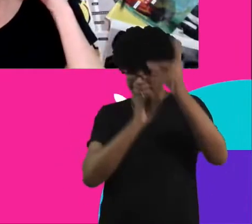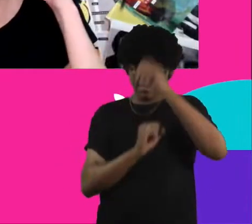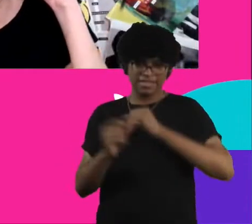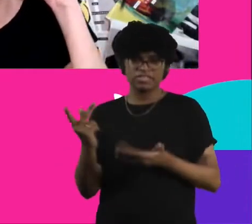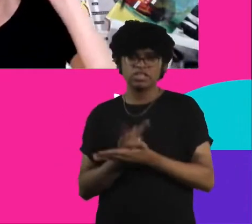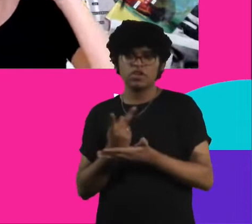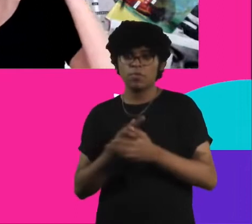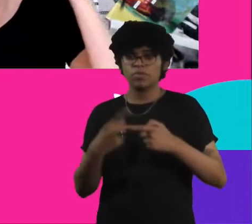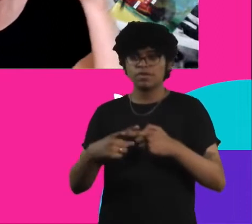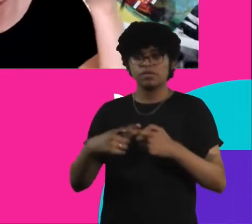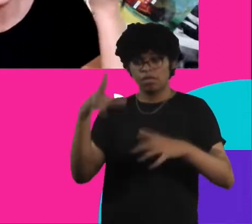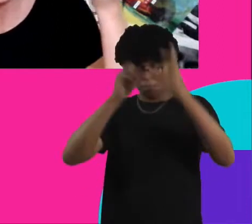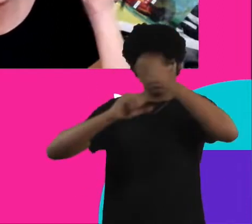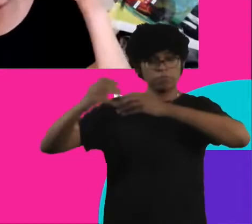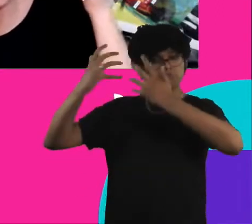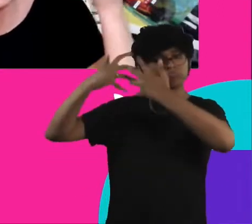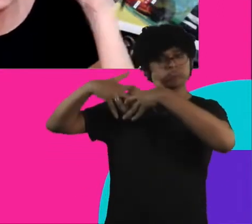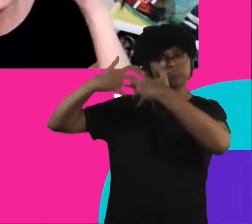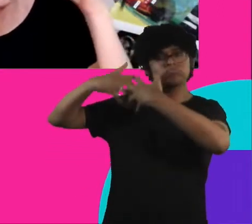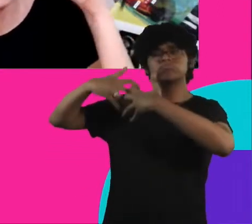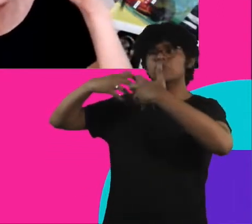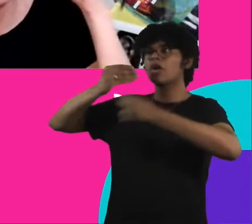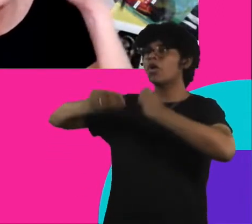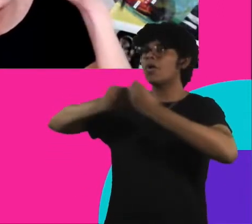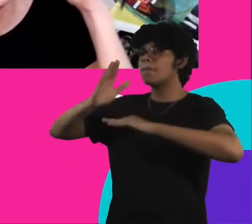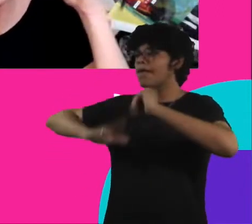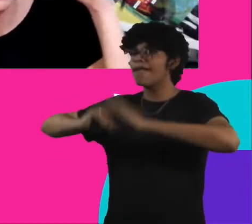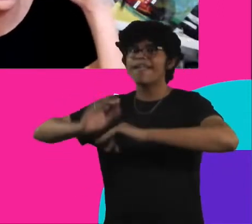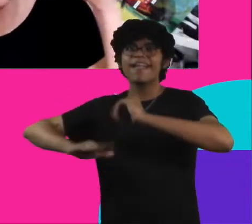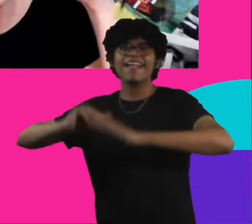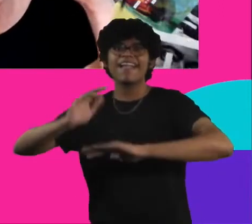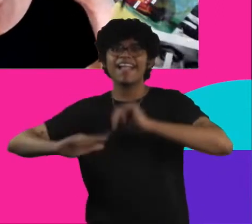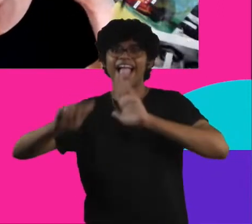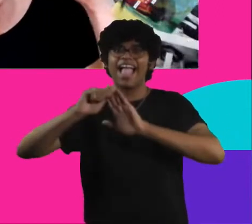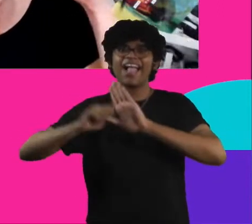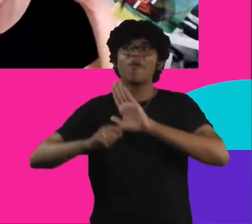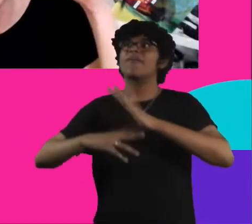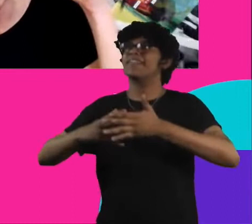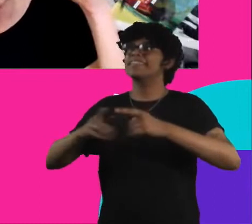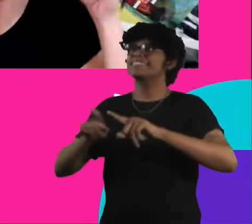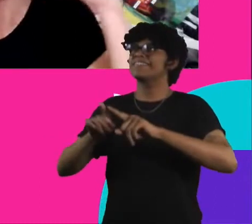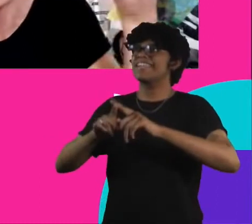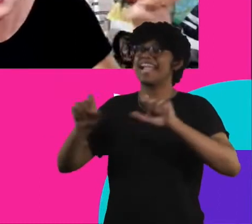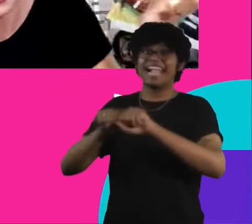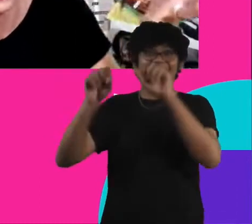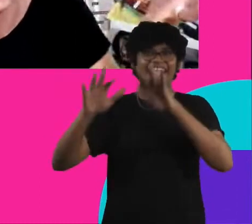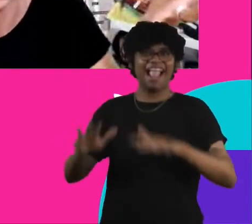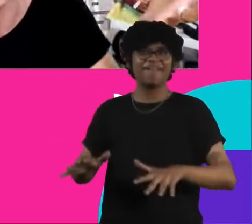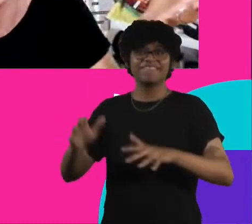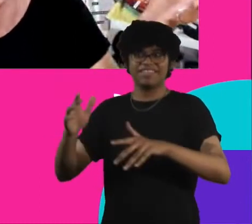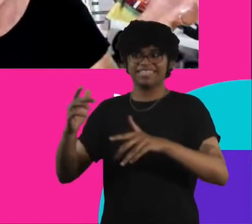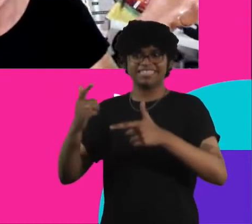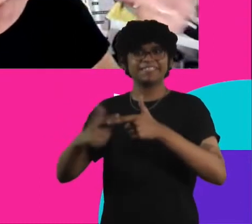aprende a pensar e a aplicar esses algoritmos, esses modelos mentais, esses paradigmas de resolução de problema, mas que